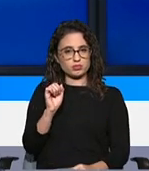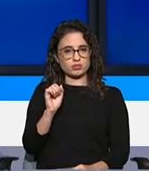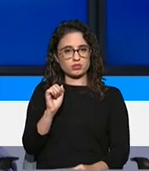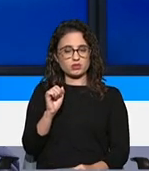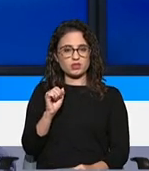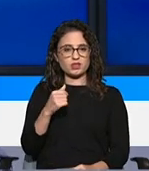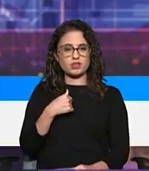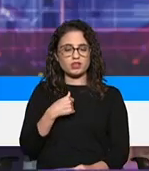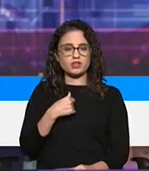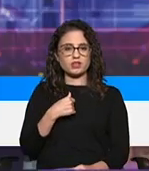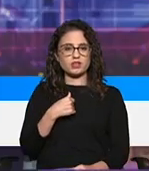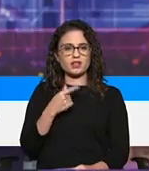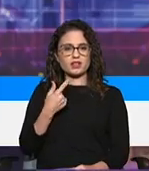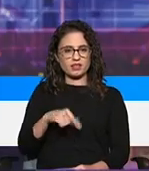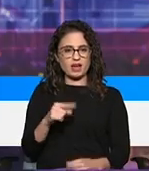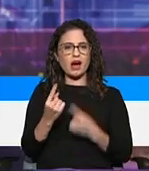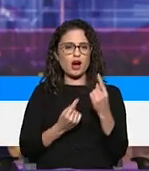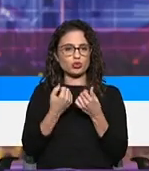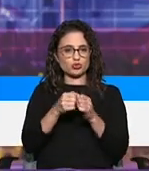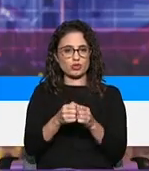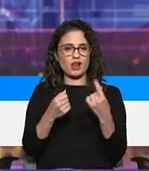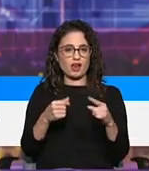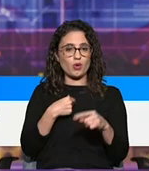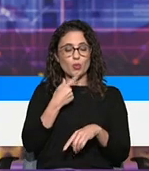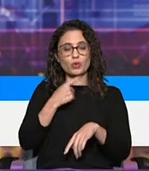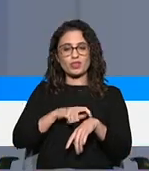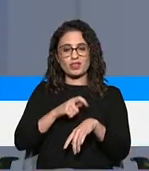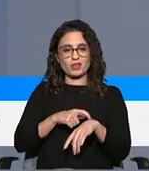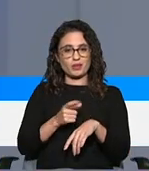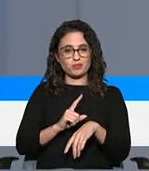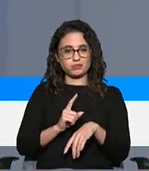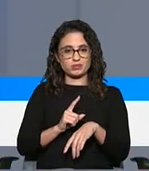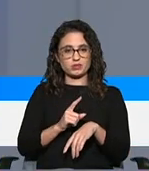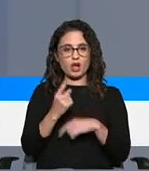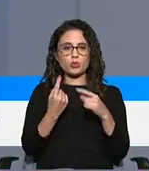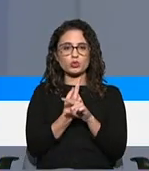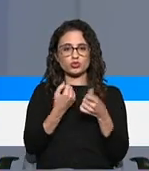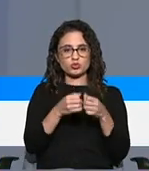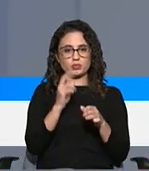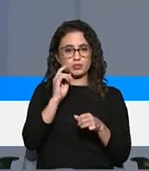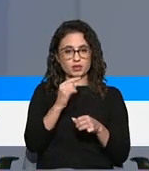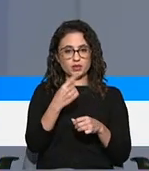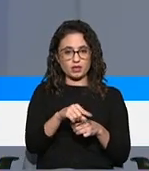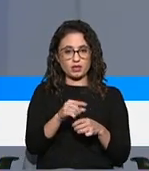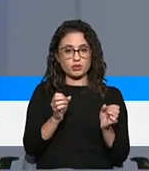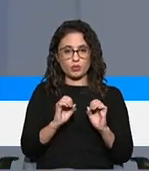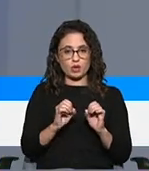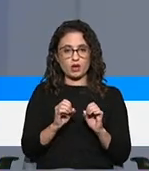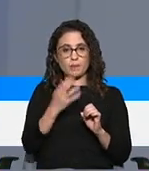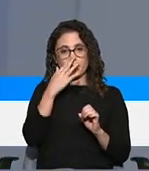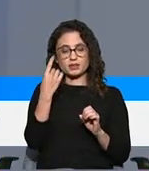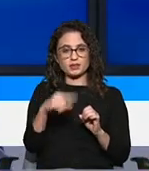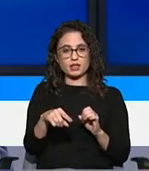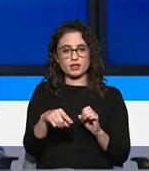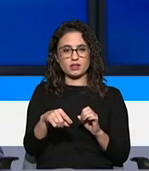querem T algo a esconder o Partio socialista alguma coisa a esconder parece que tem é